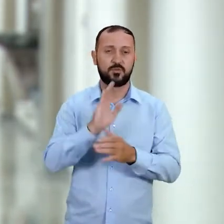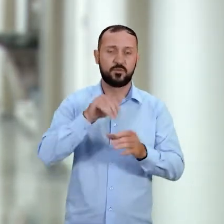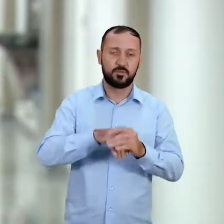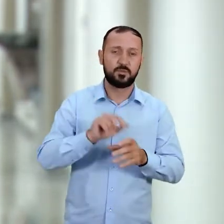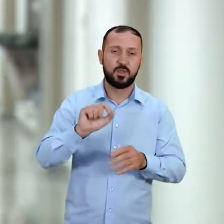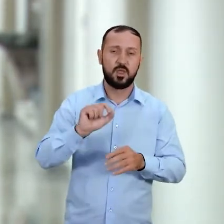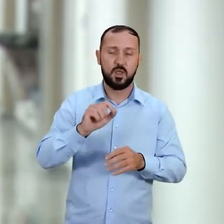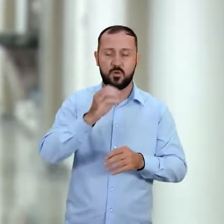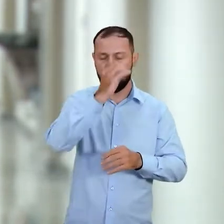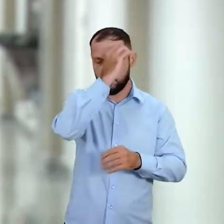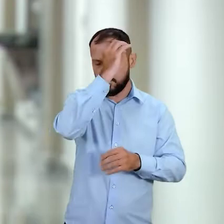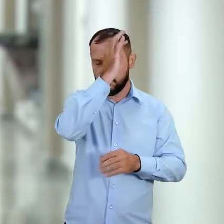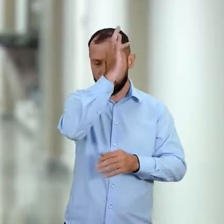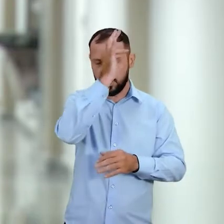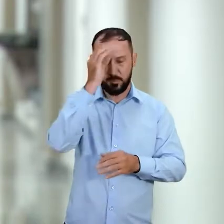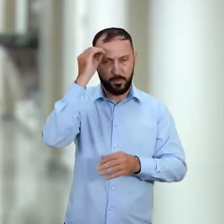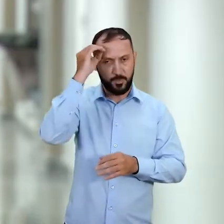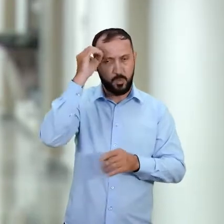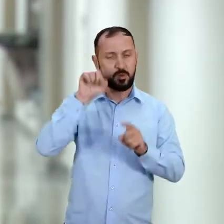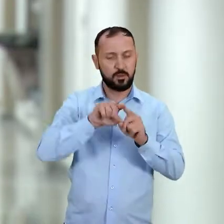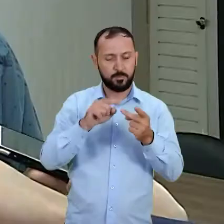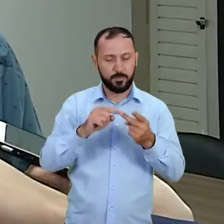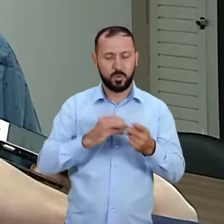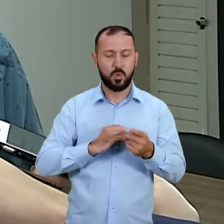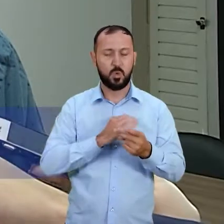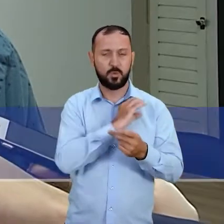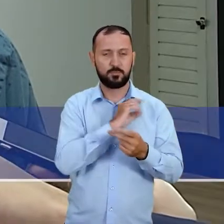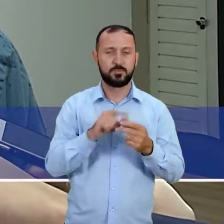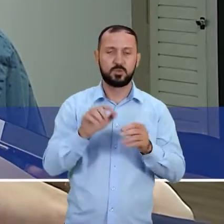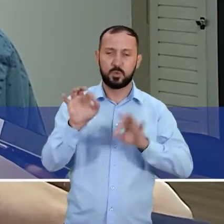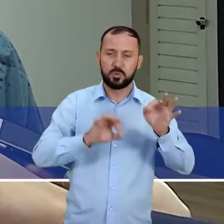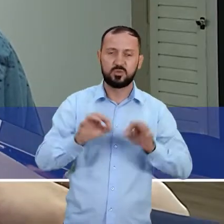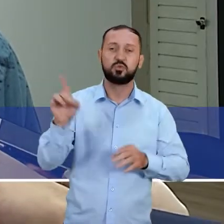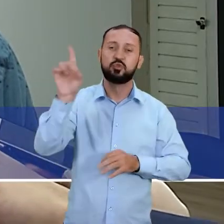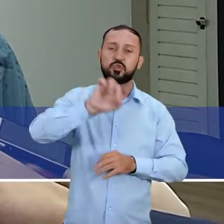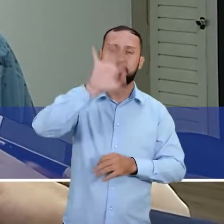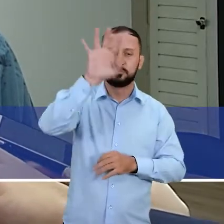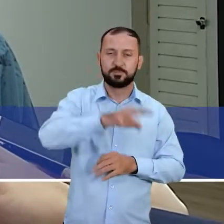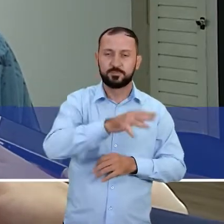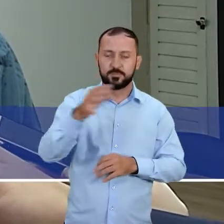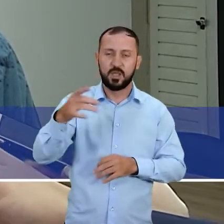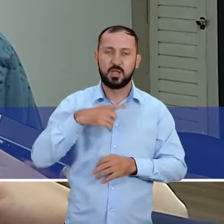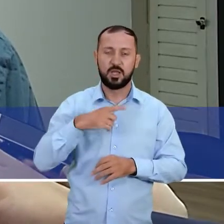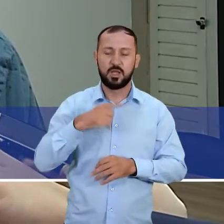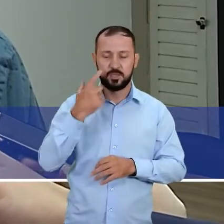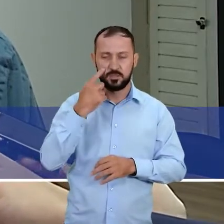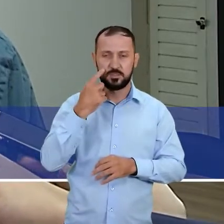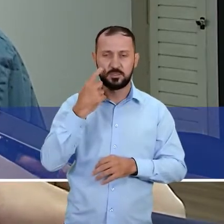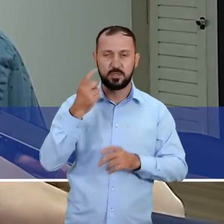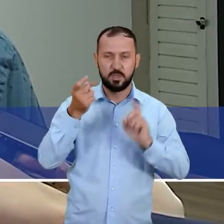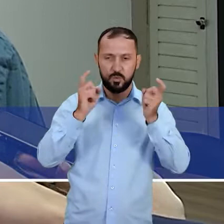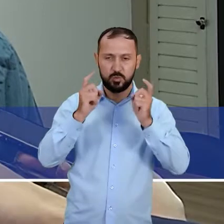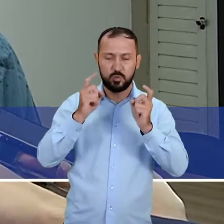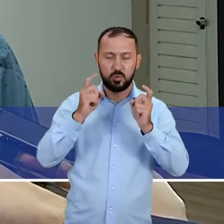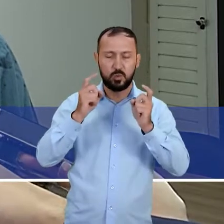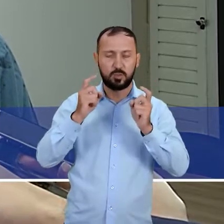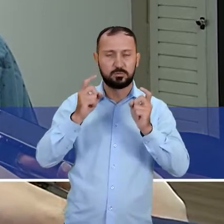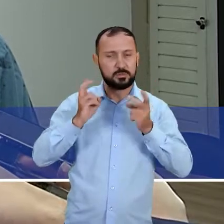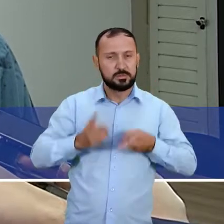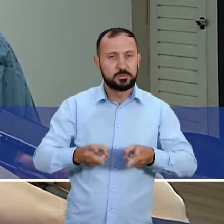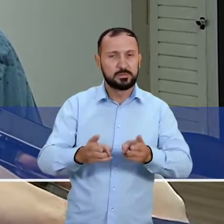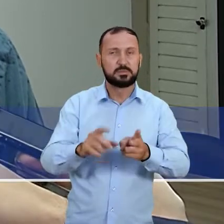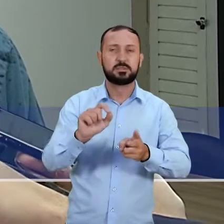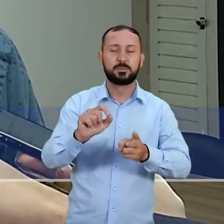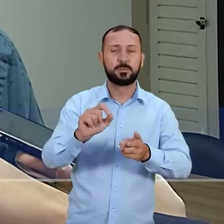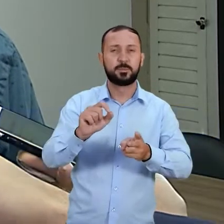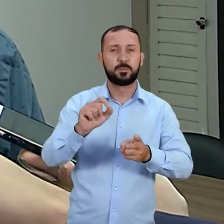deputado Felipe Orro e Capitão Contar, respectivamente. Definimos um calendário, as reuniões ordinárias toda quarta-feira, às 14